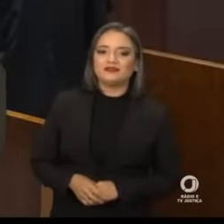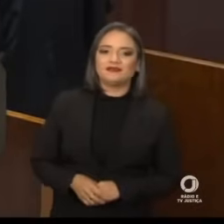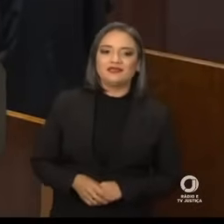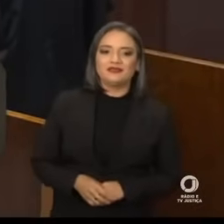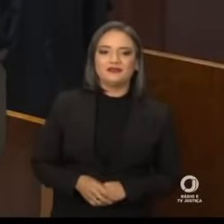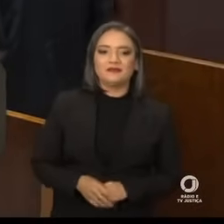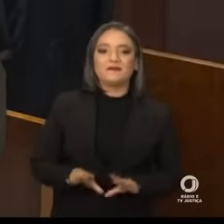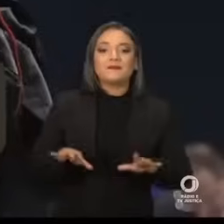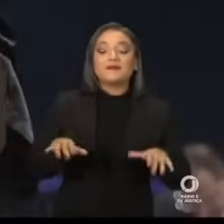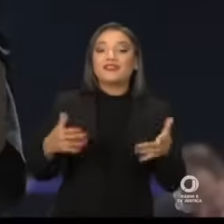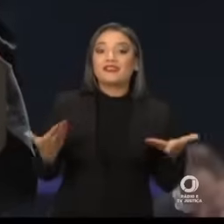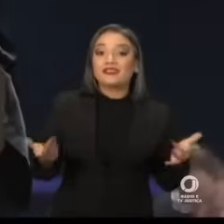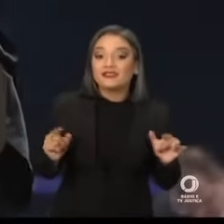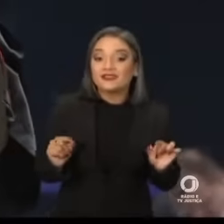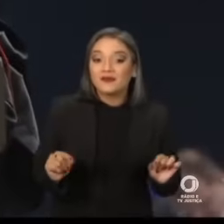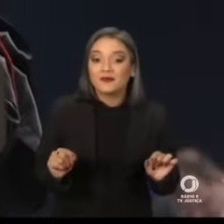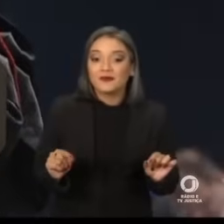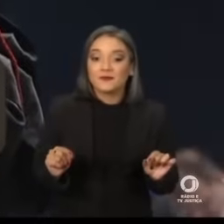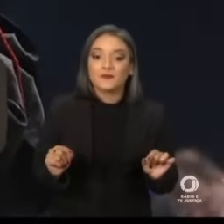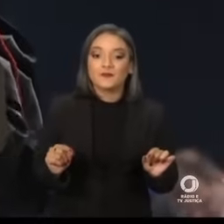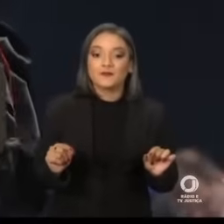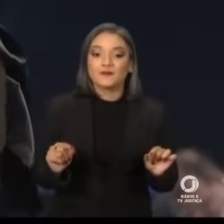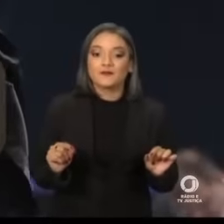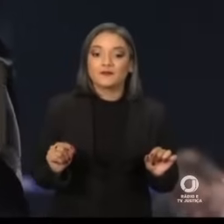Então, com base